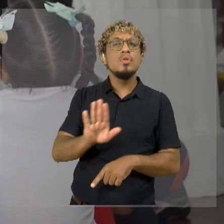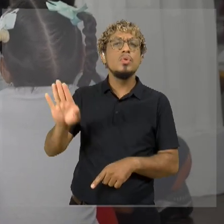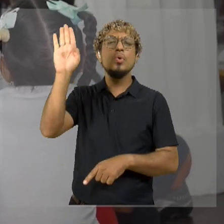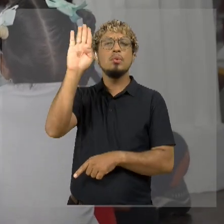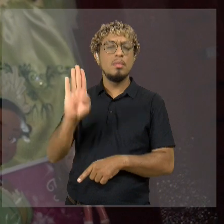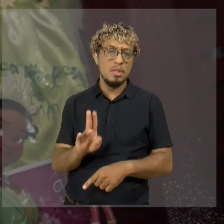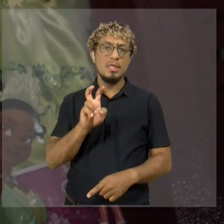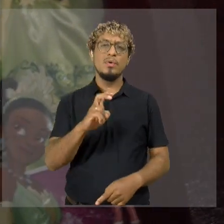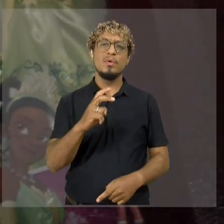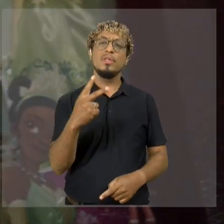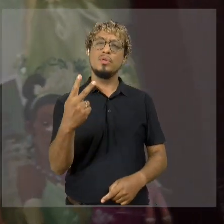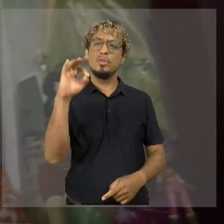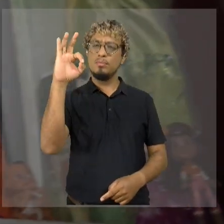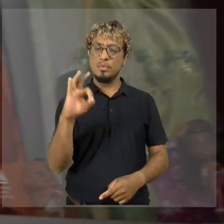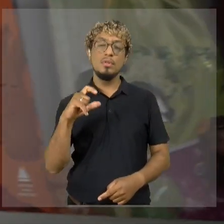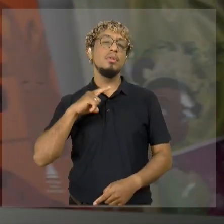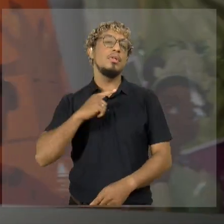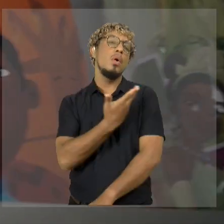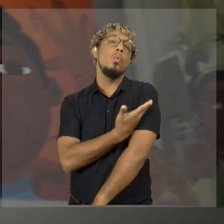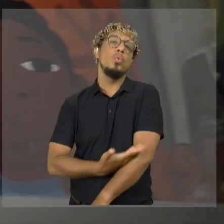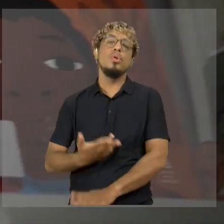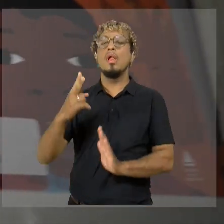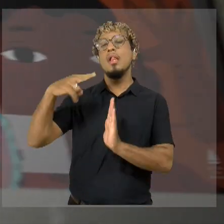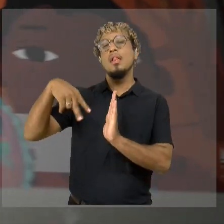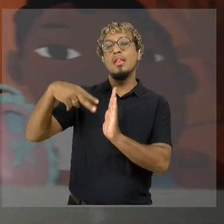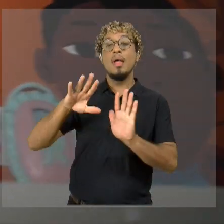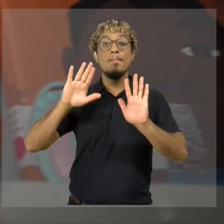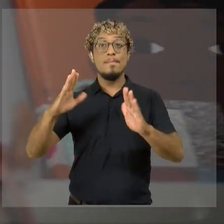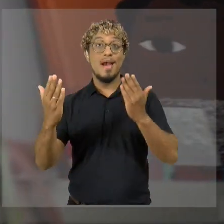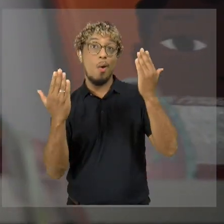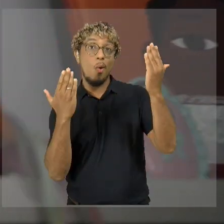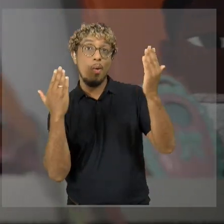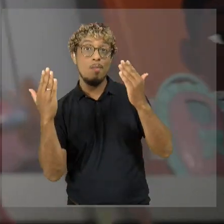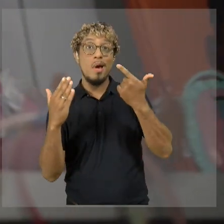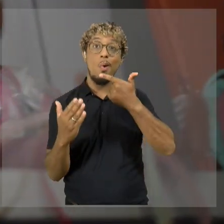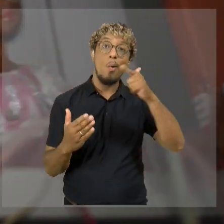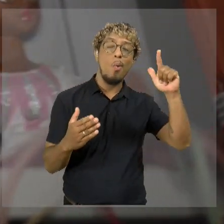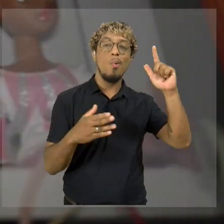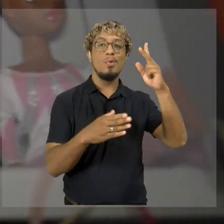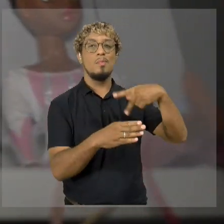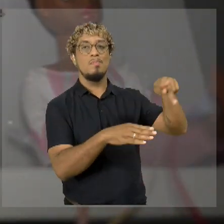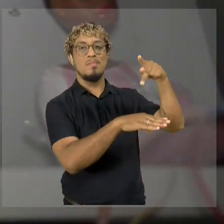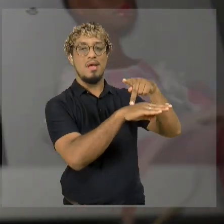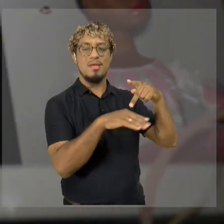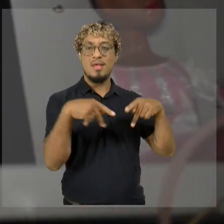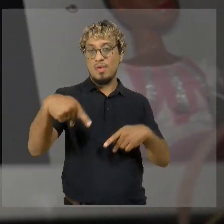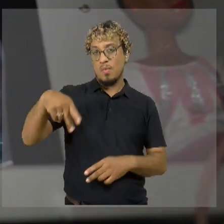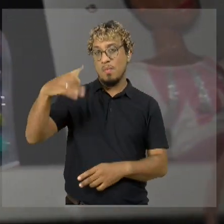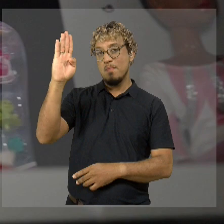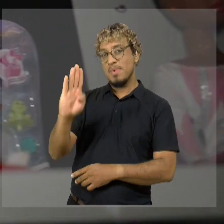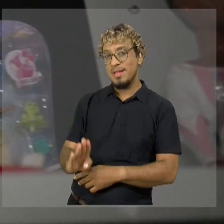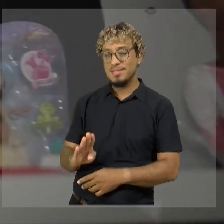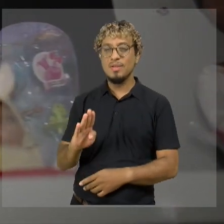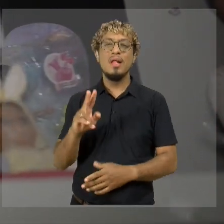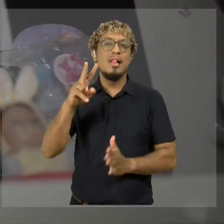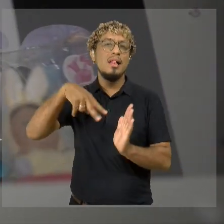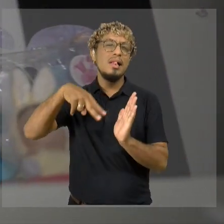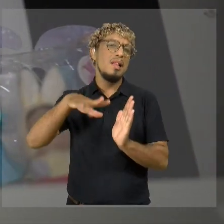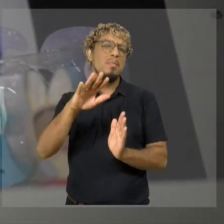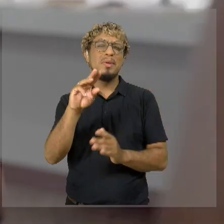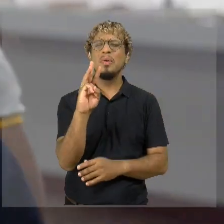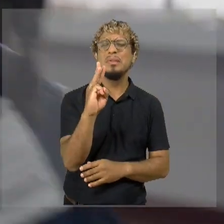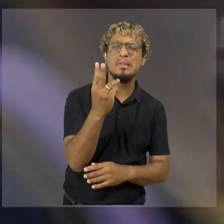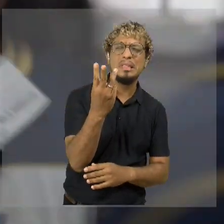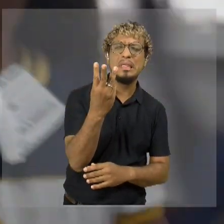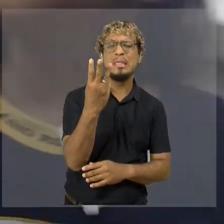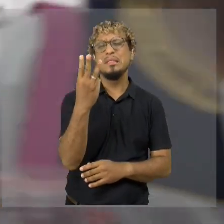52% das pessoas TM hábito de leitura mas quando comparado a outros países o brasileiro só ler cerca de TRS